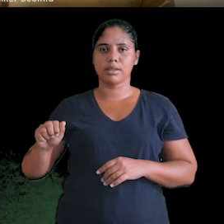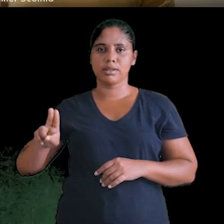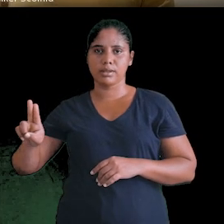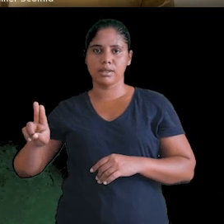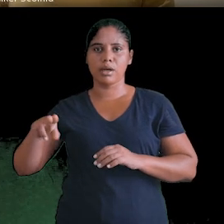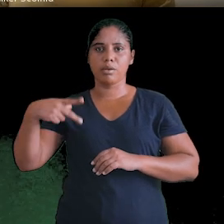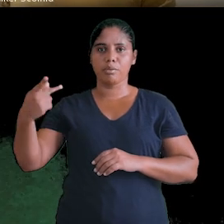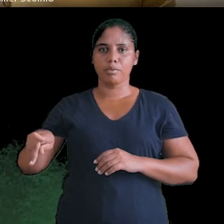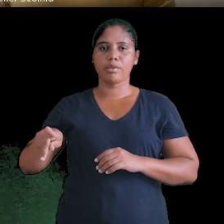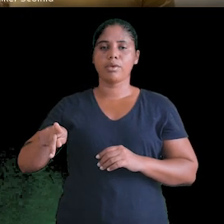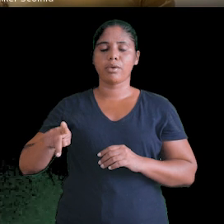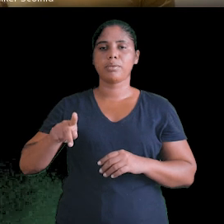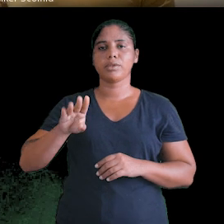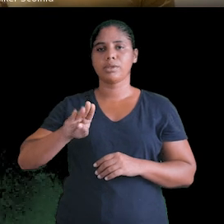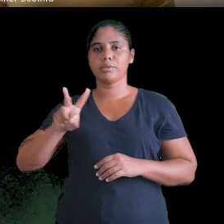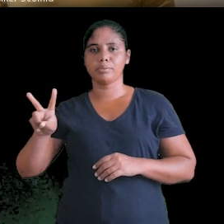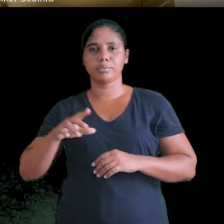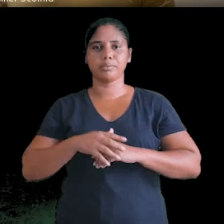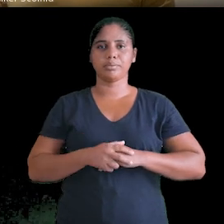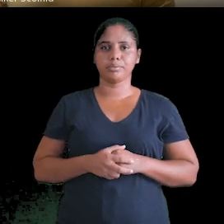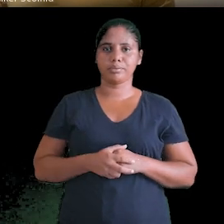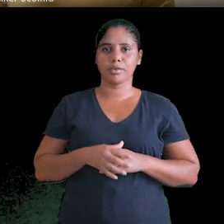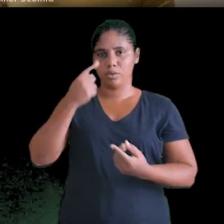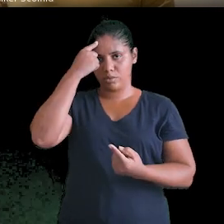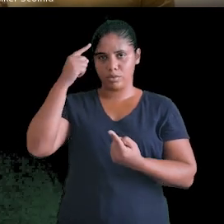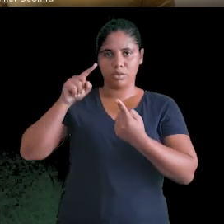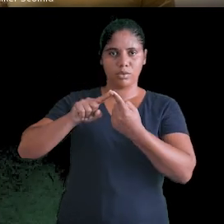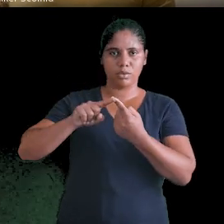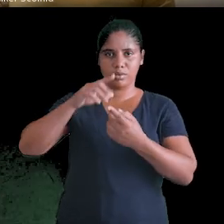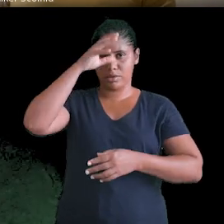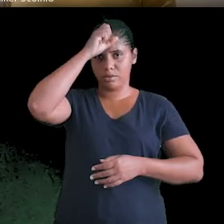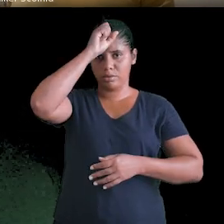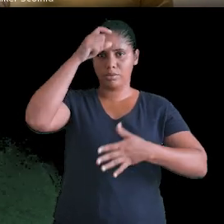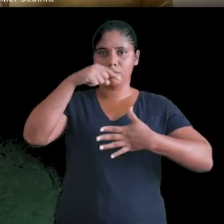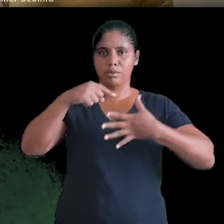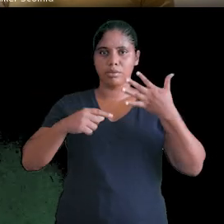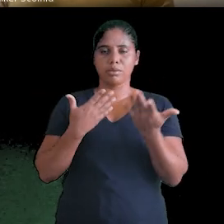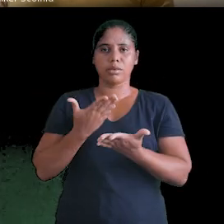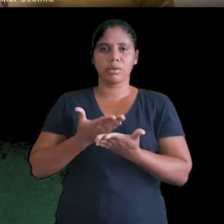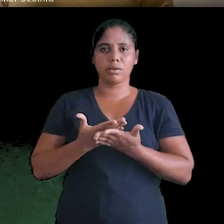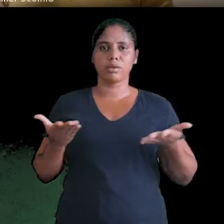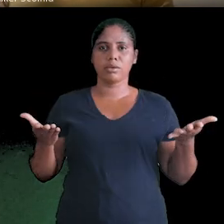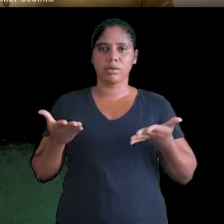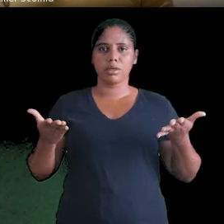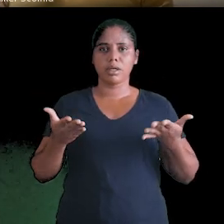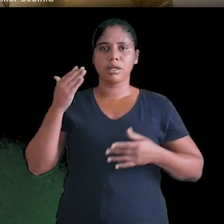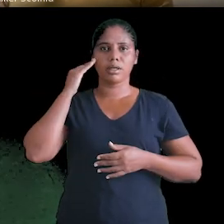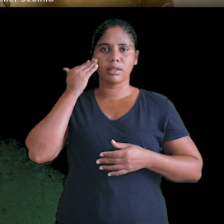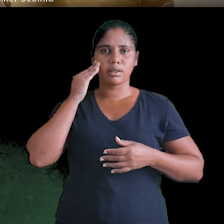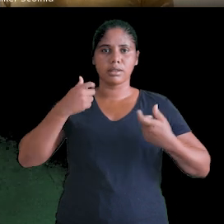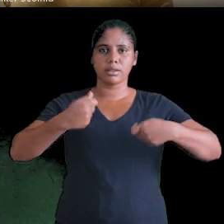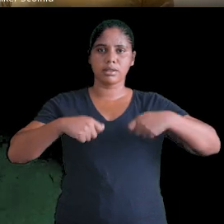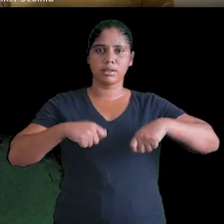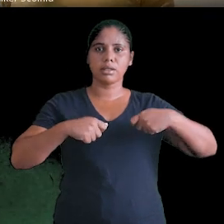Os objetivos de aprendizagem da aula de hoje é compreender as necessidades de assistência de pessoas